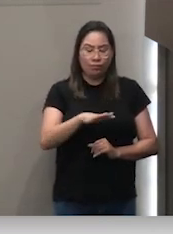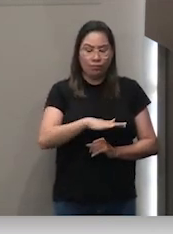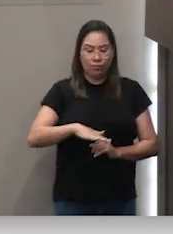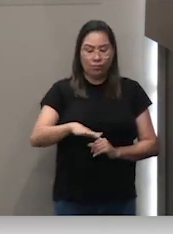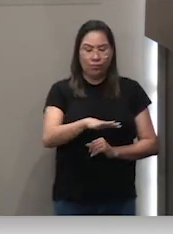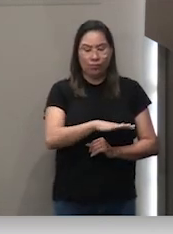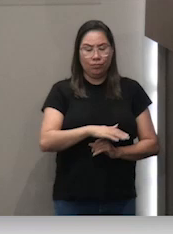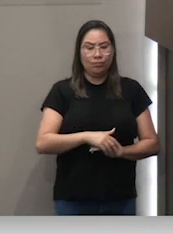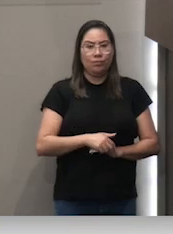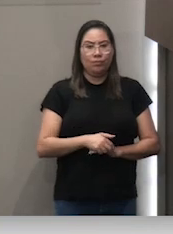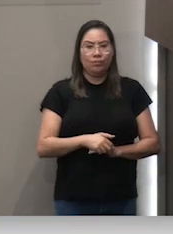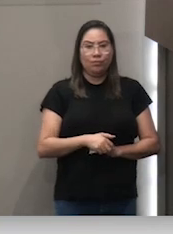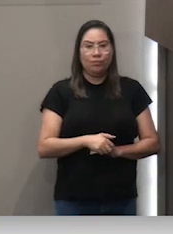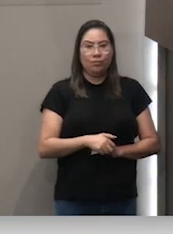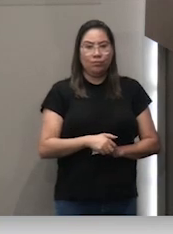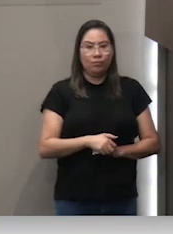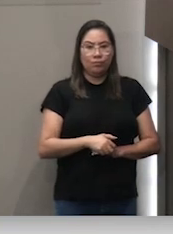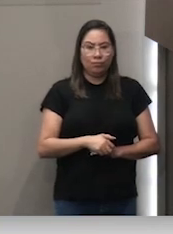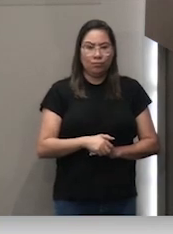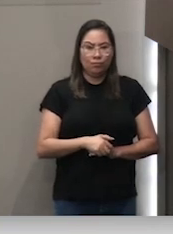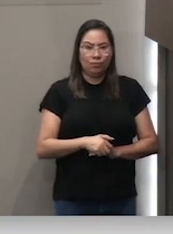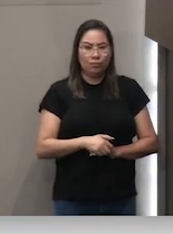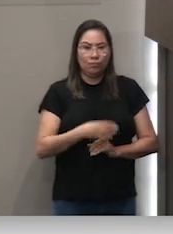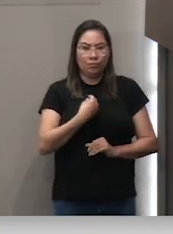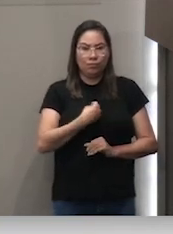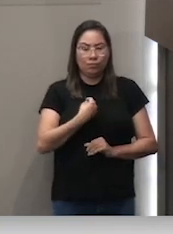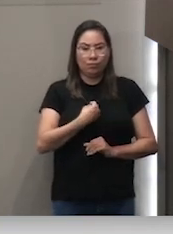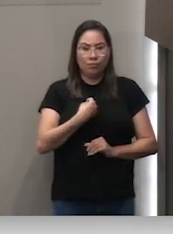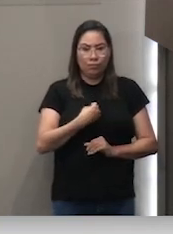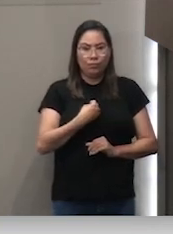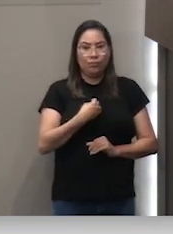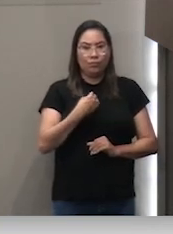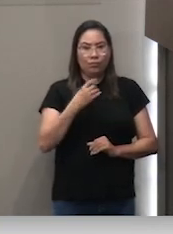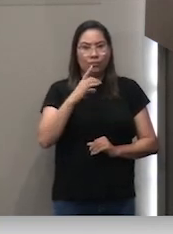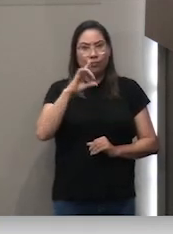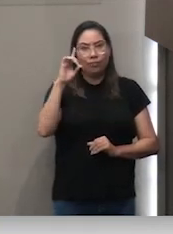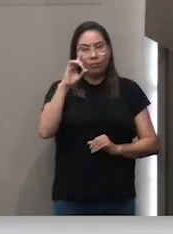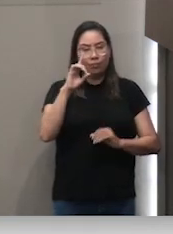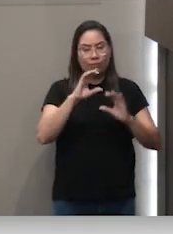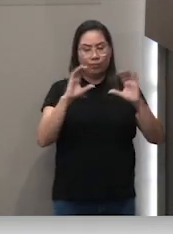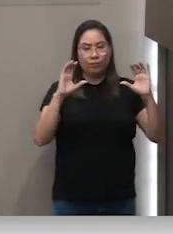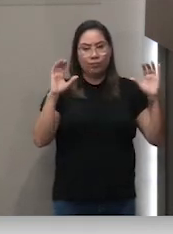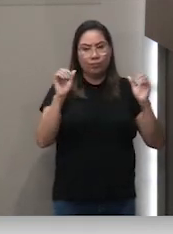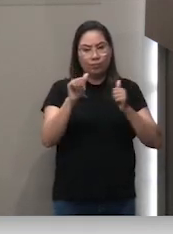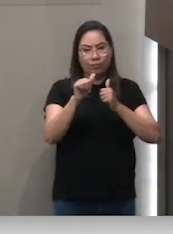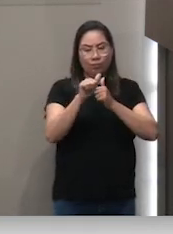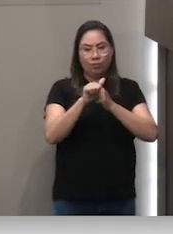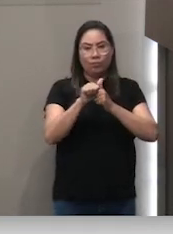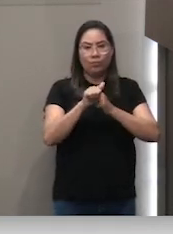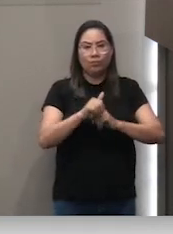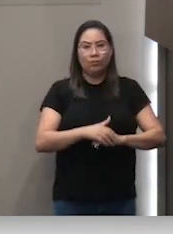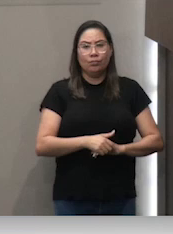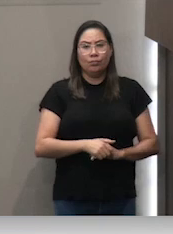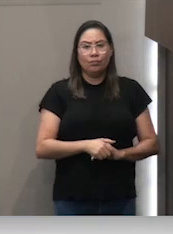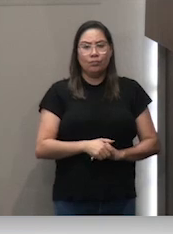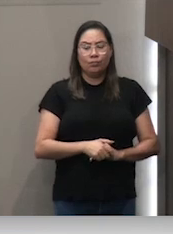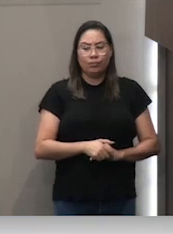situação, rezar, porque ele está, com certeza, nos braços de Deus, porque era um menino, era um anjo,